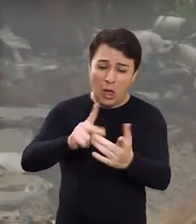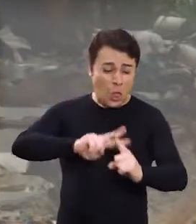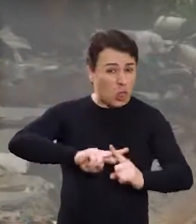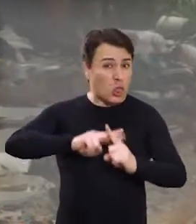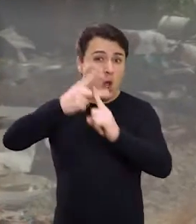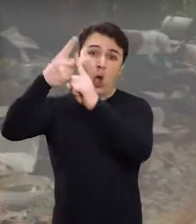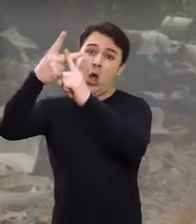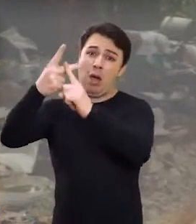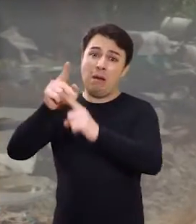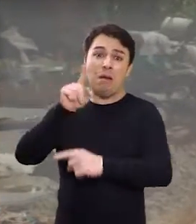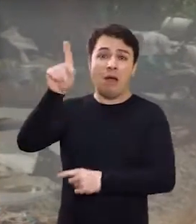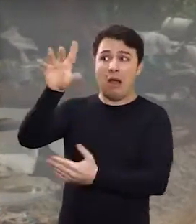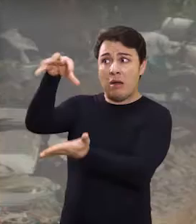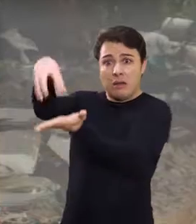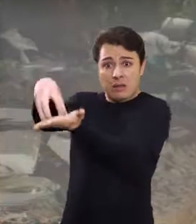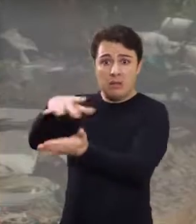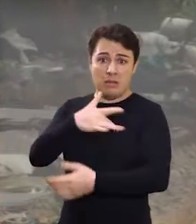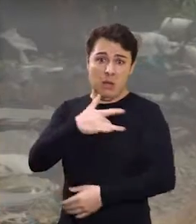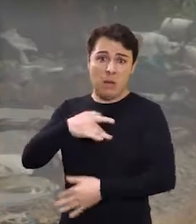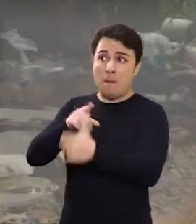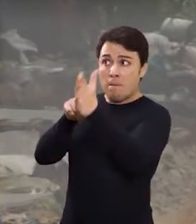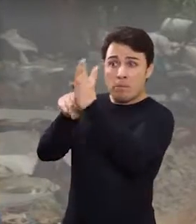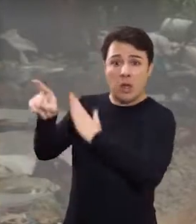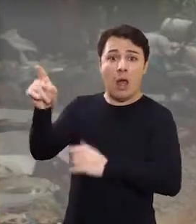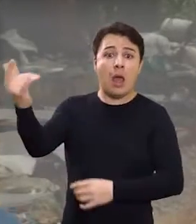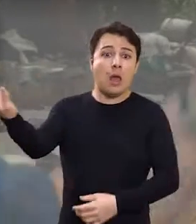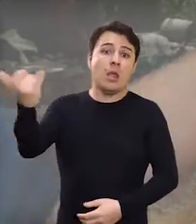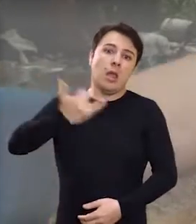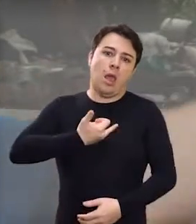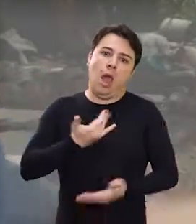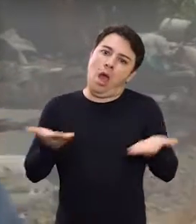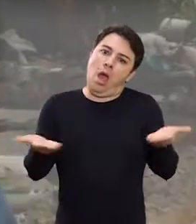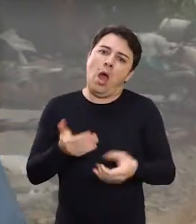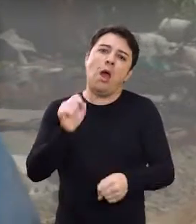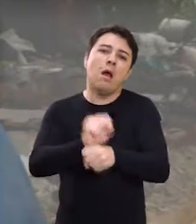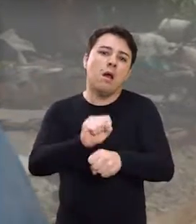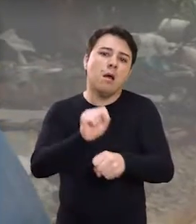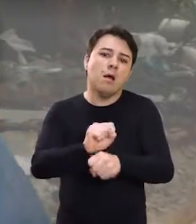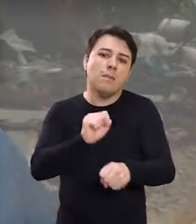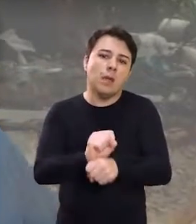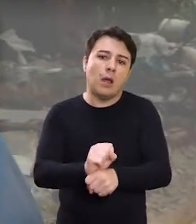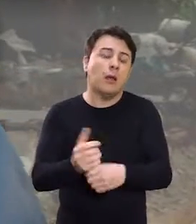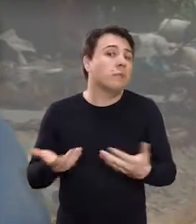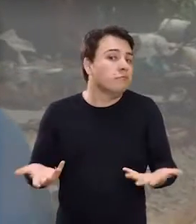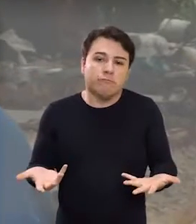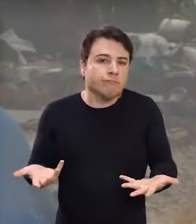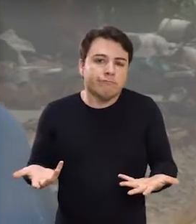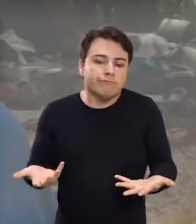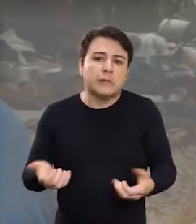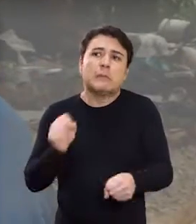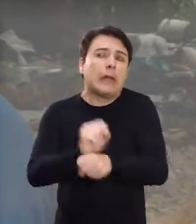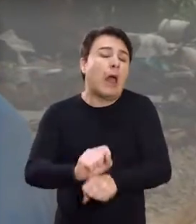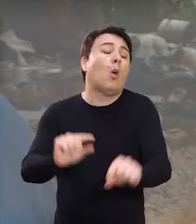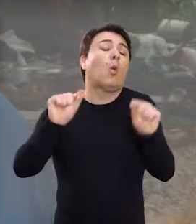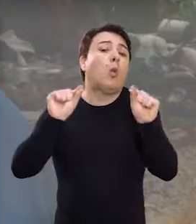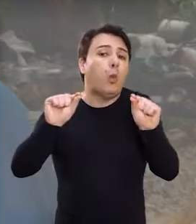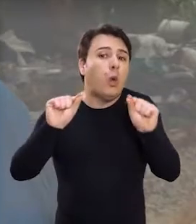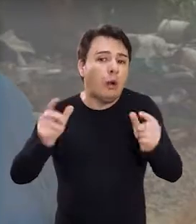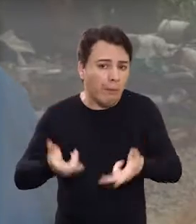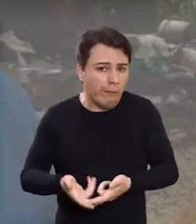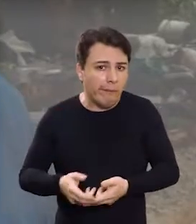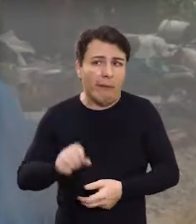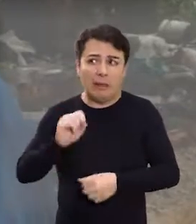13.000 registrados que na verdade não é trazer muito mais é só ir no serviço pessoal saúde ele dose informações exatas